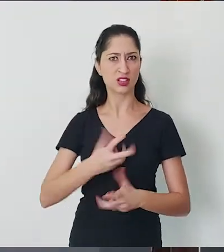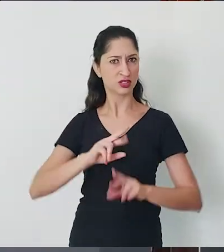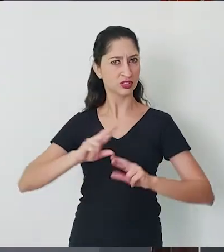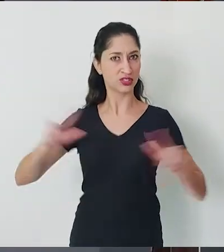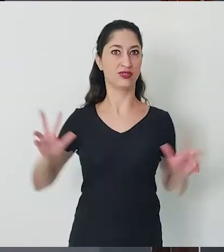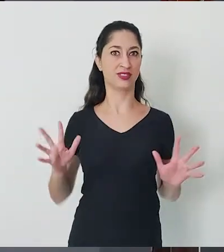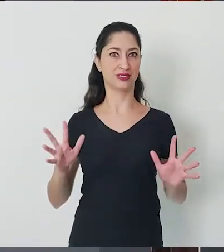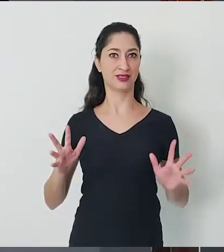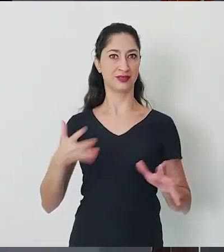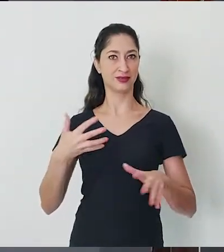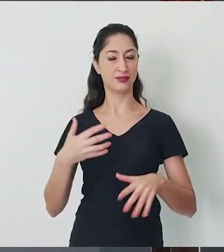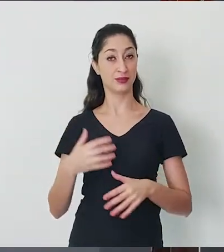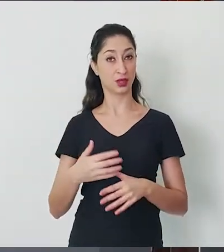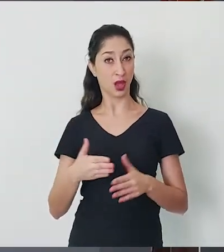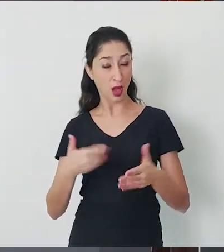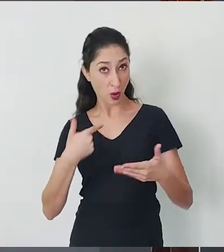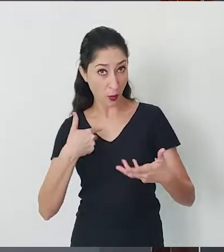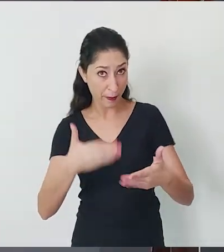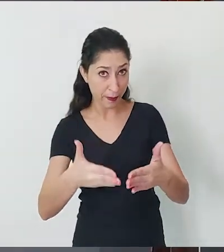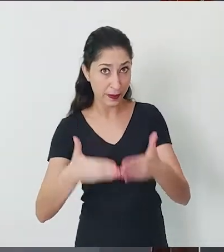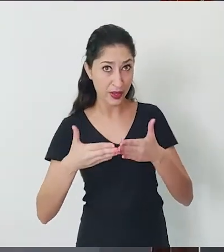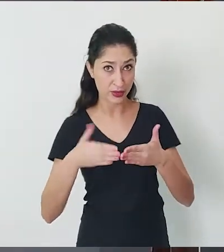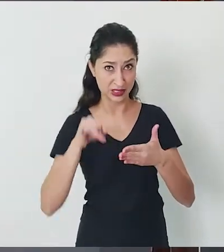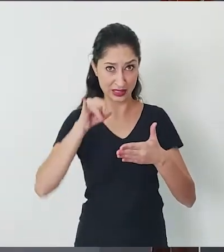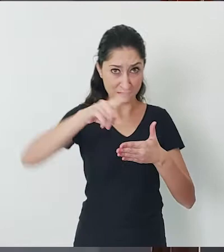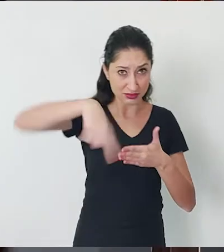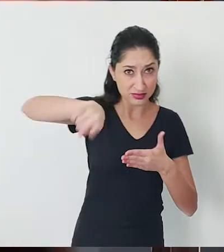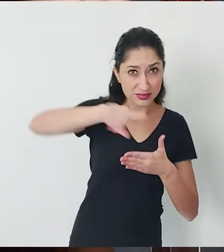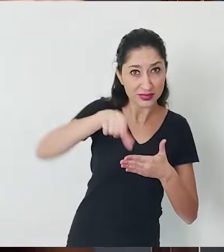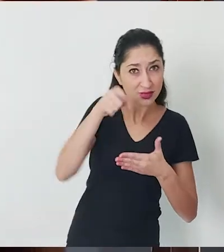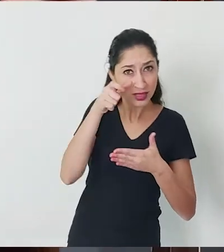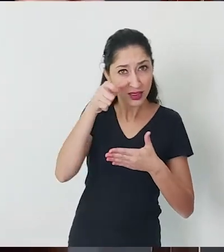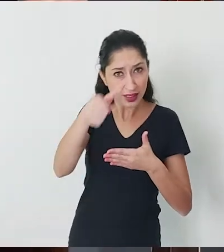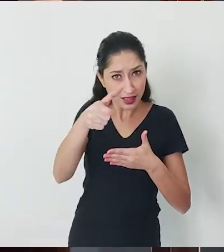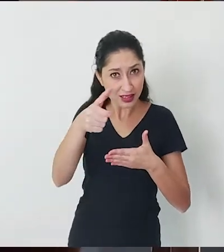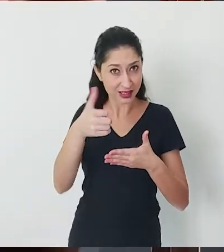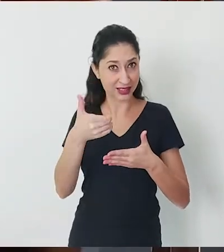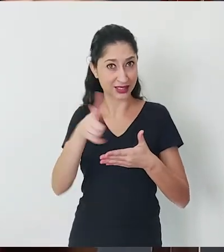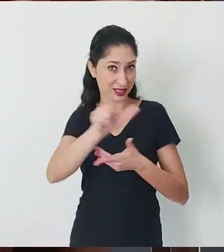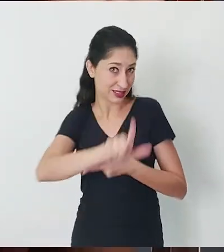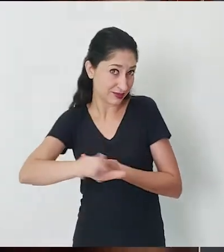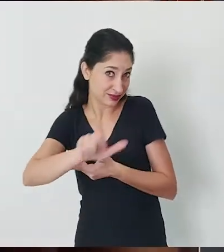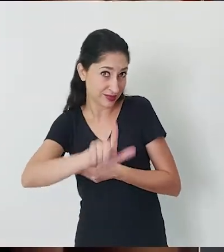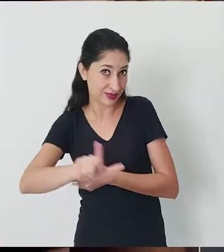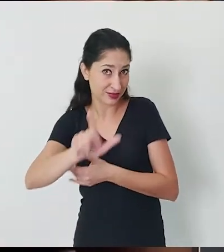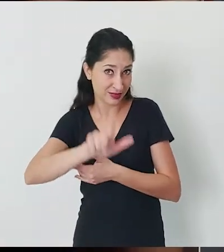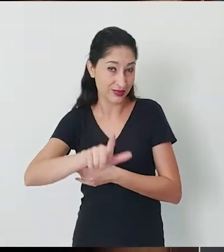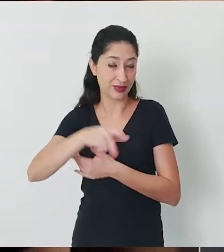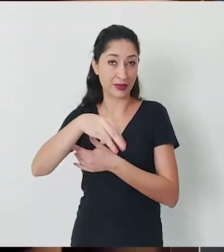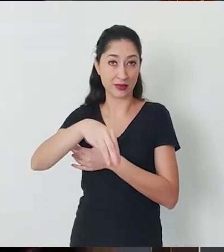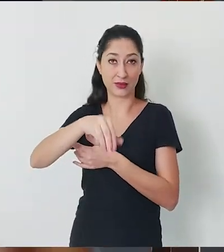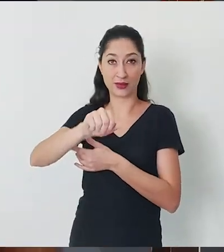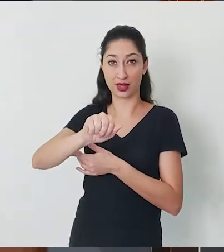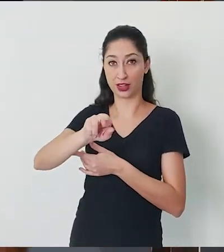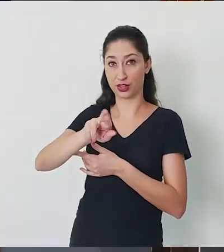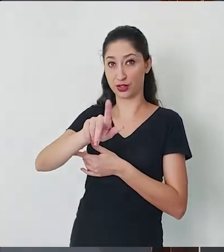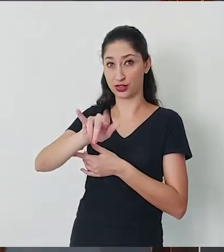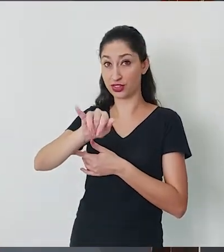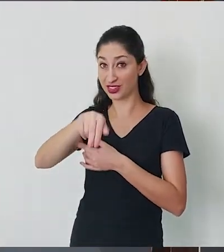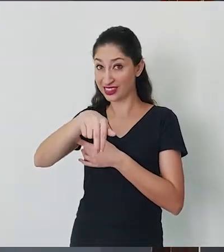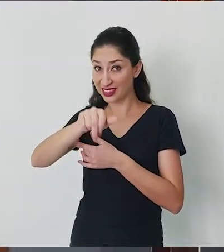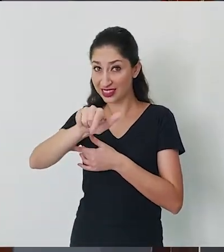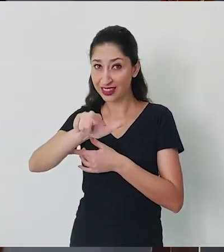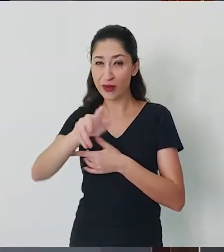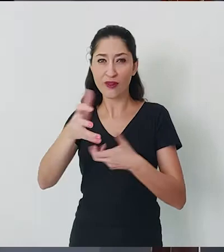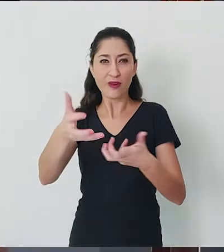tá aqui nesse lugar e eu te peço, se você se interessou pelo menos mais um pouquinho sobre a literatura